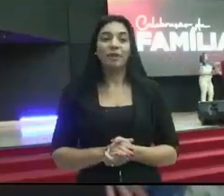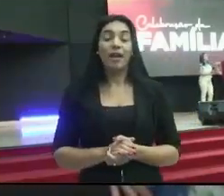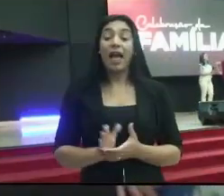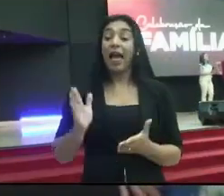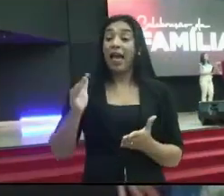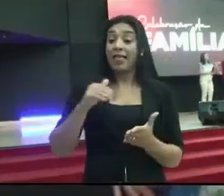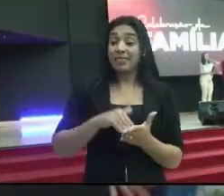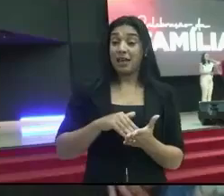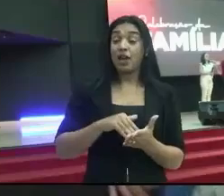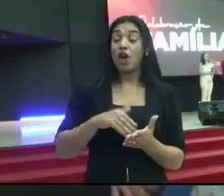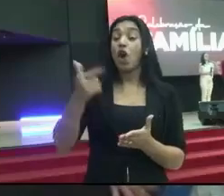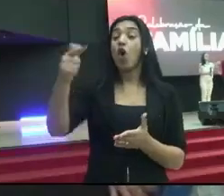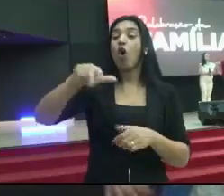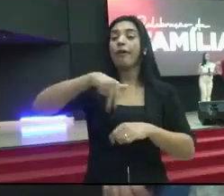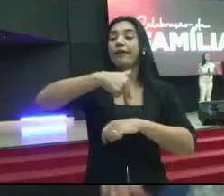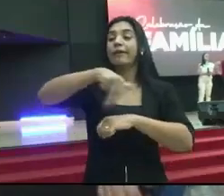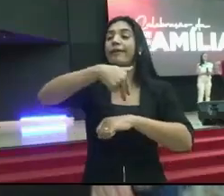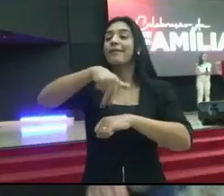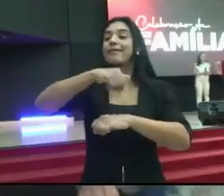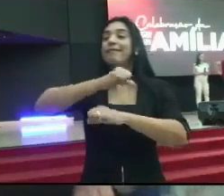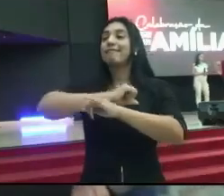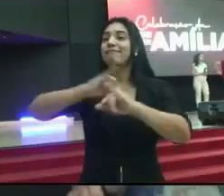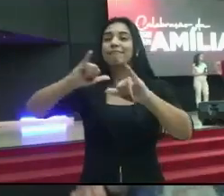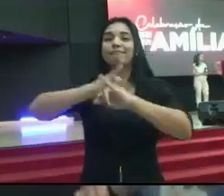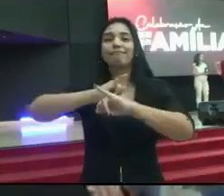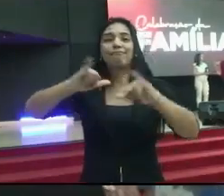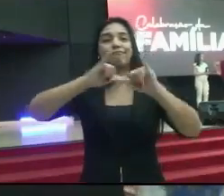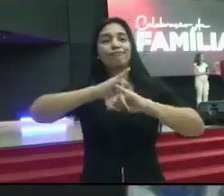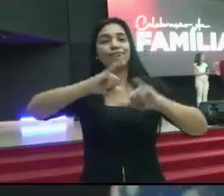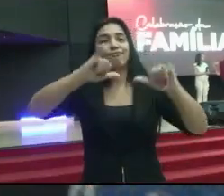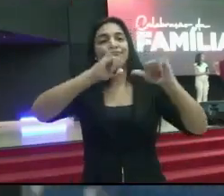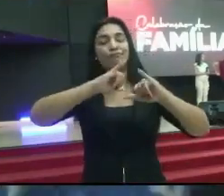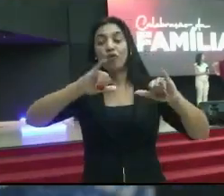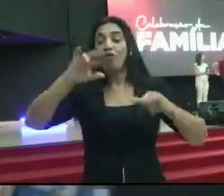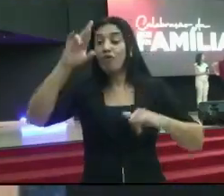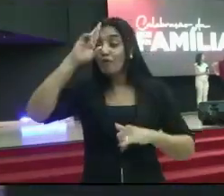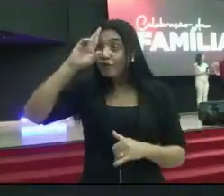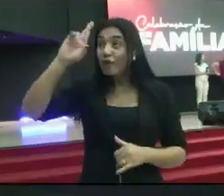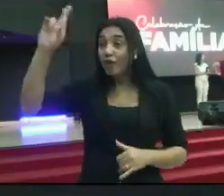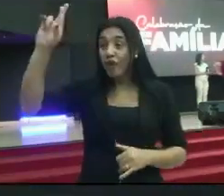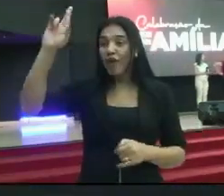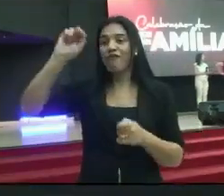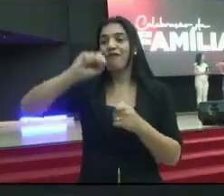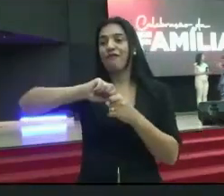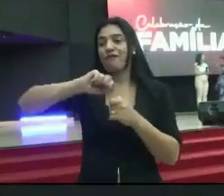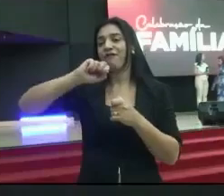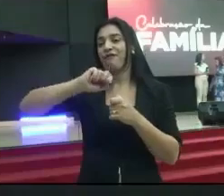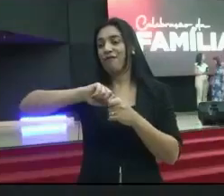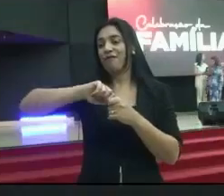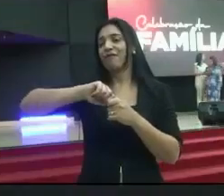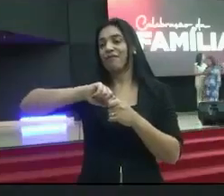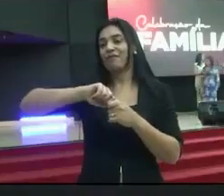Até nas outras nações se dizia: o Senhor fez